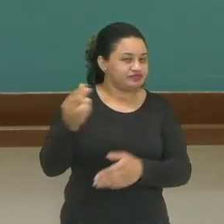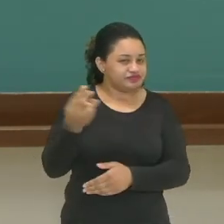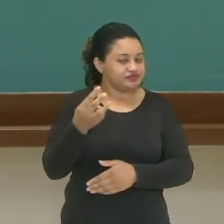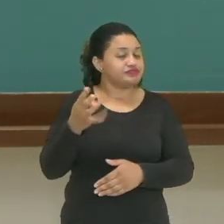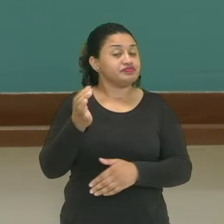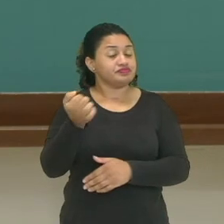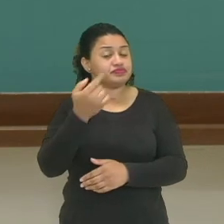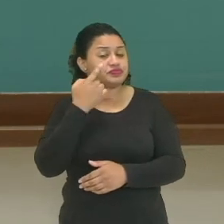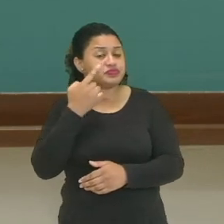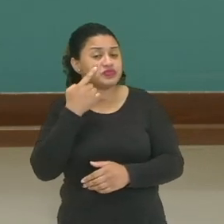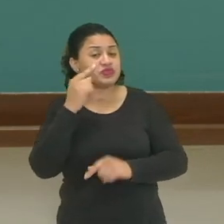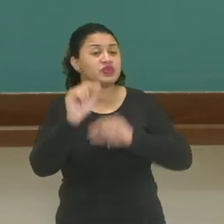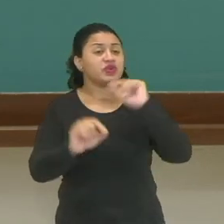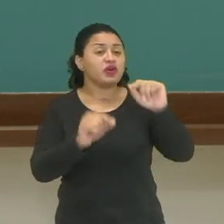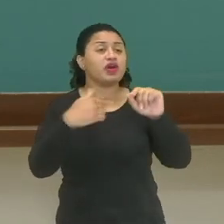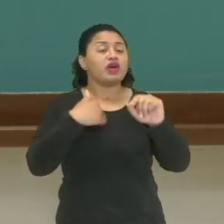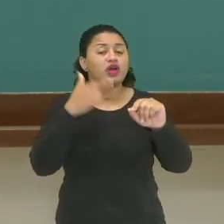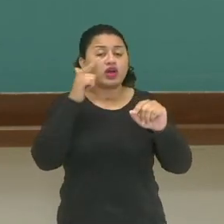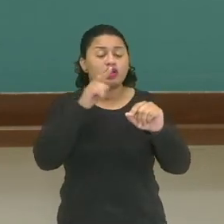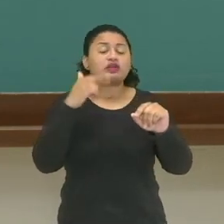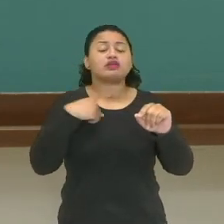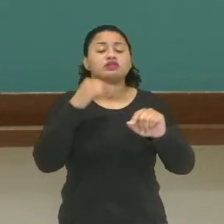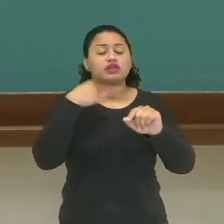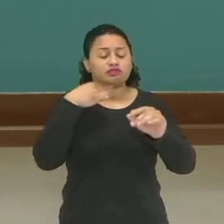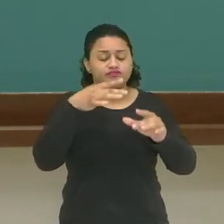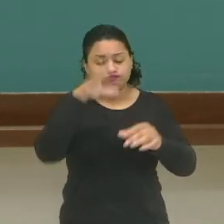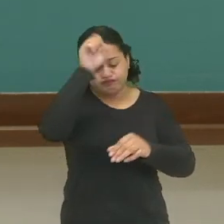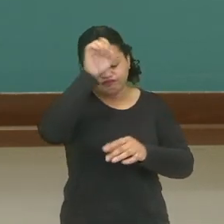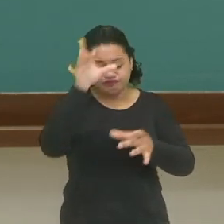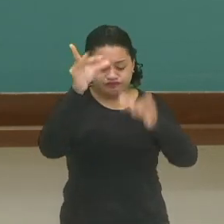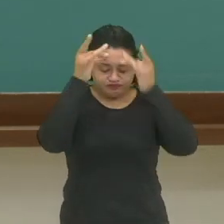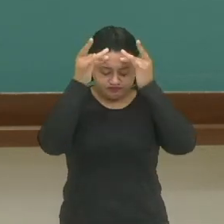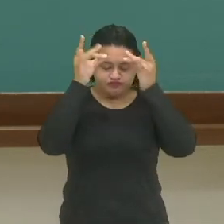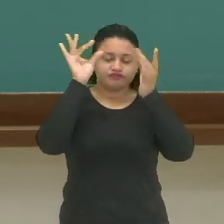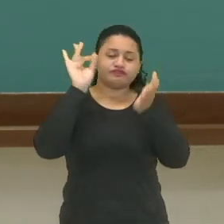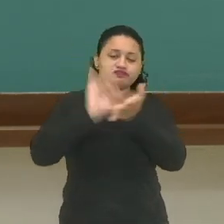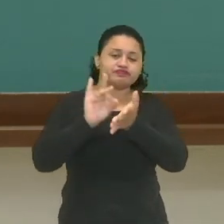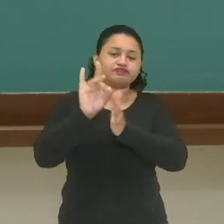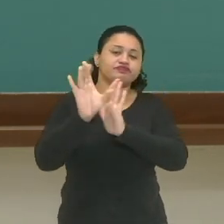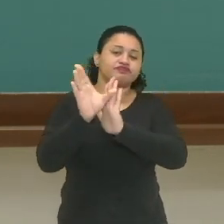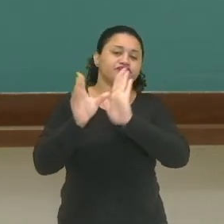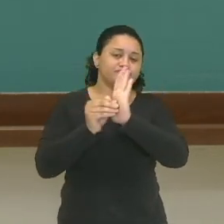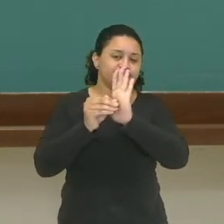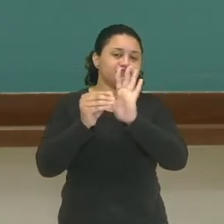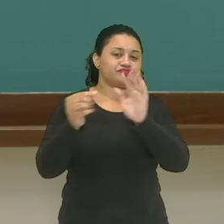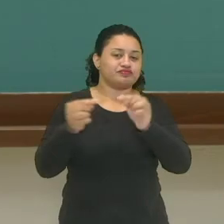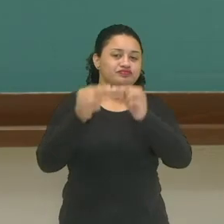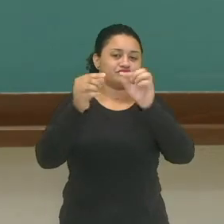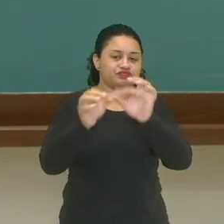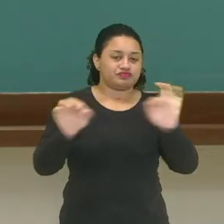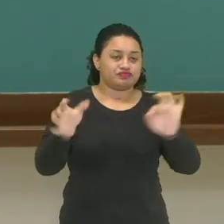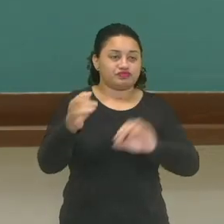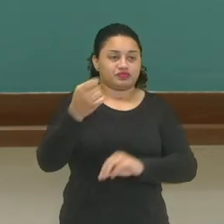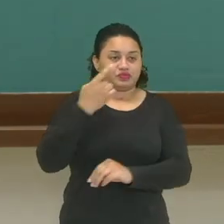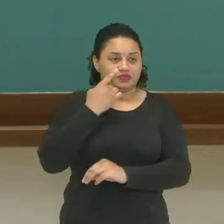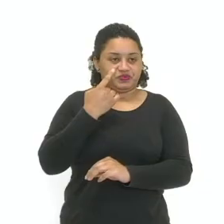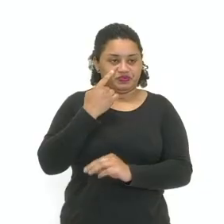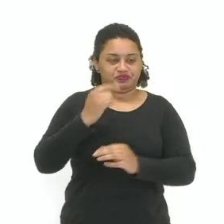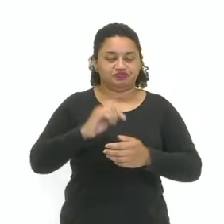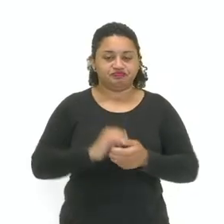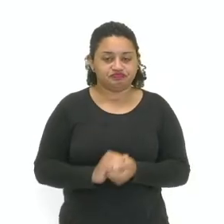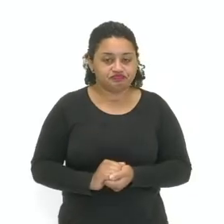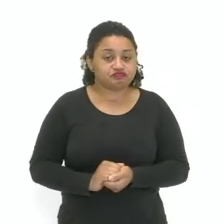que a gente aí realmente carimbe aí o nosso aprendizado em combinação simples. Acompanhe comigo.